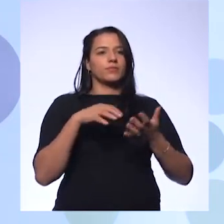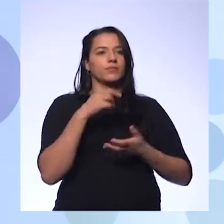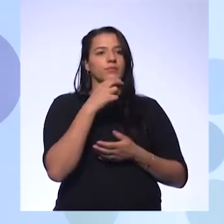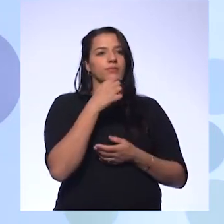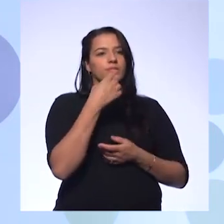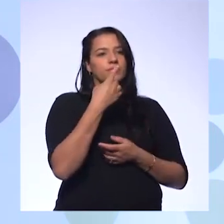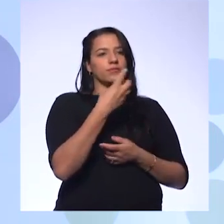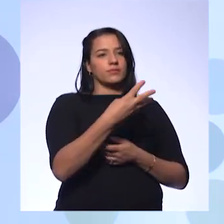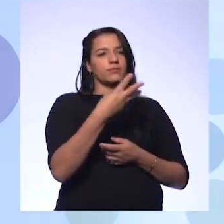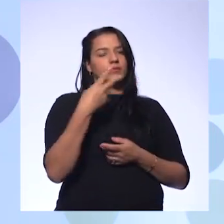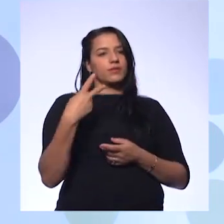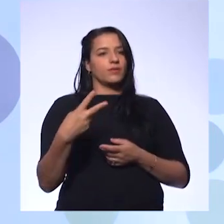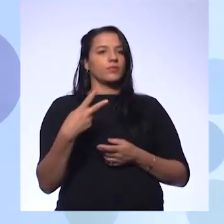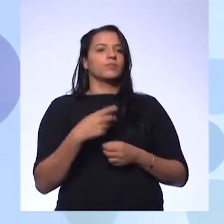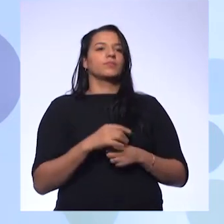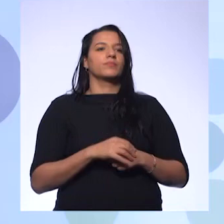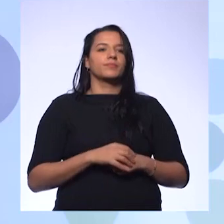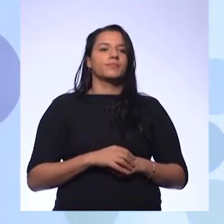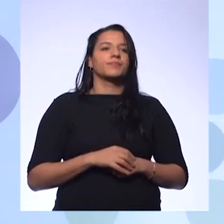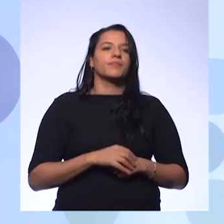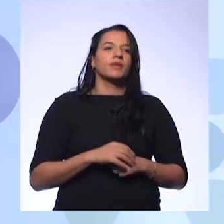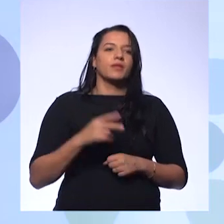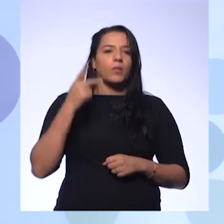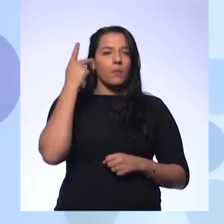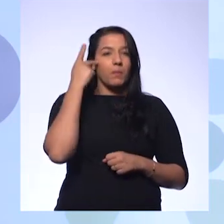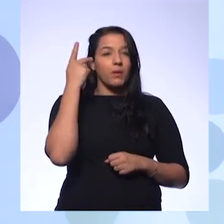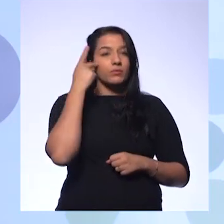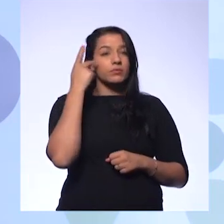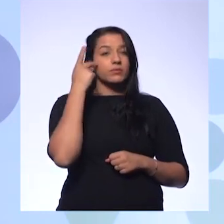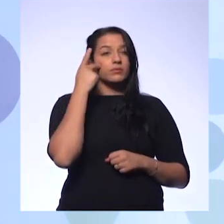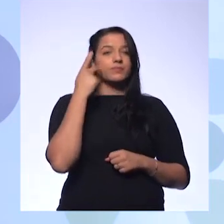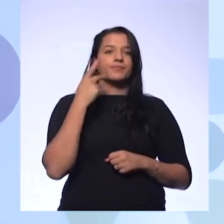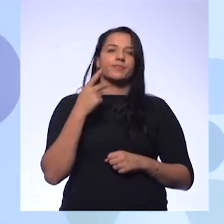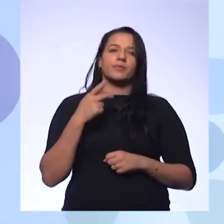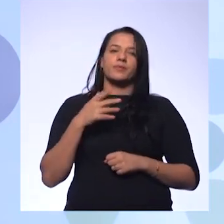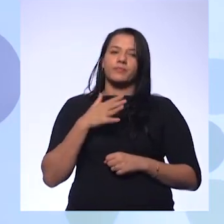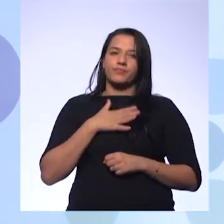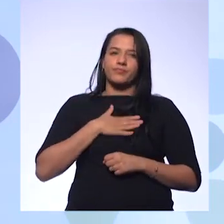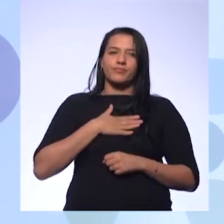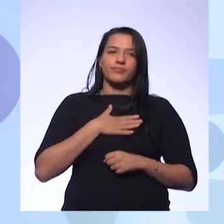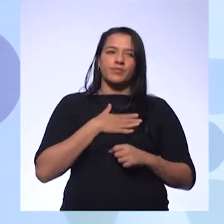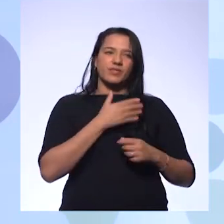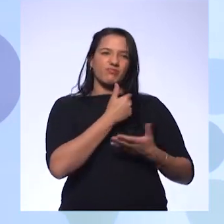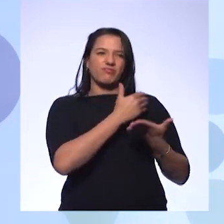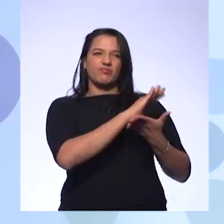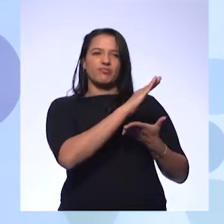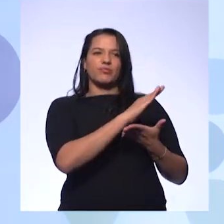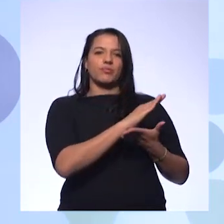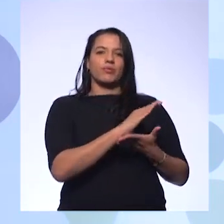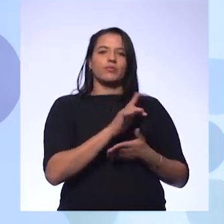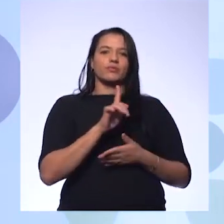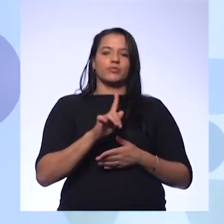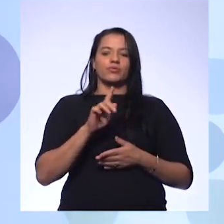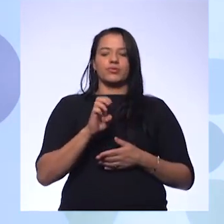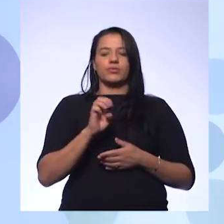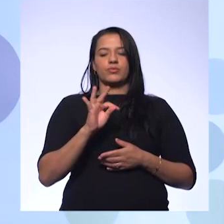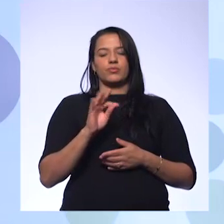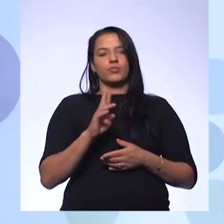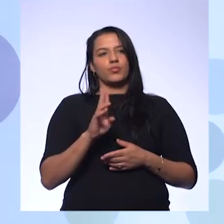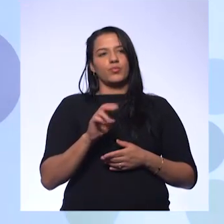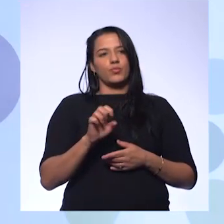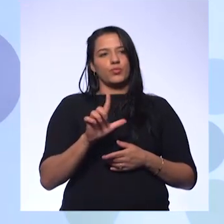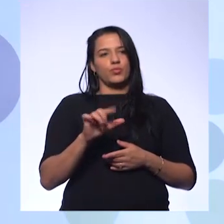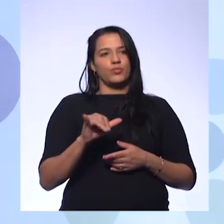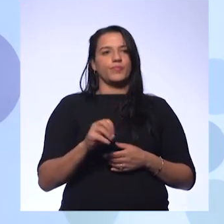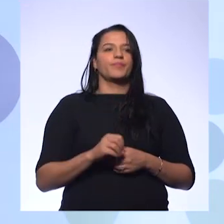comum encontrar nos bairros, porque os paulistas, eles meio que rechaçam Getúlio Vargas por causa desse orgulho ferido, né, que